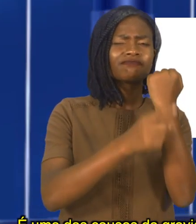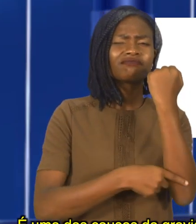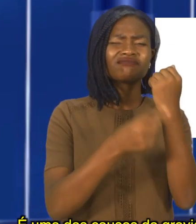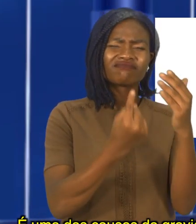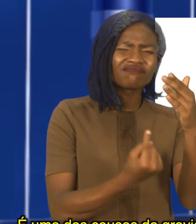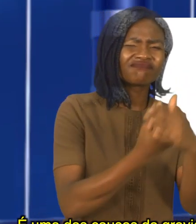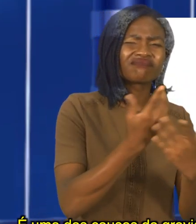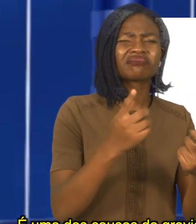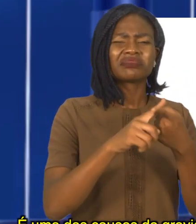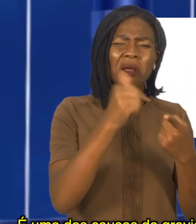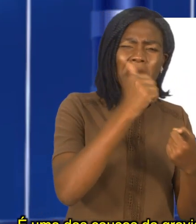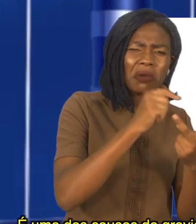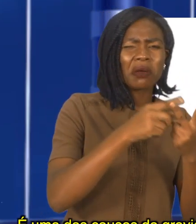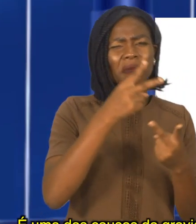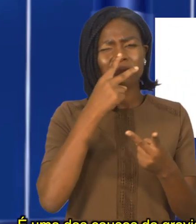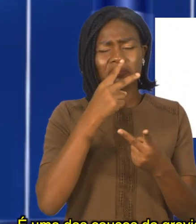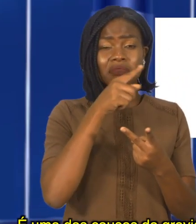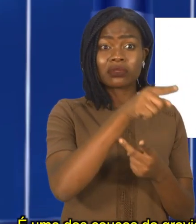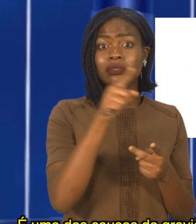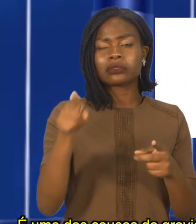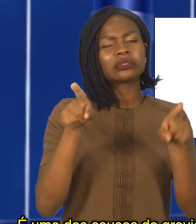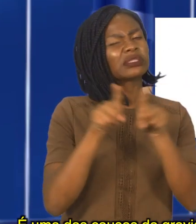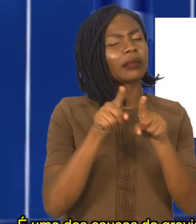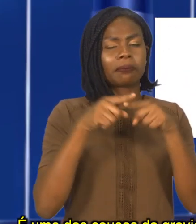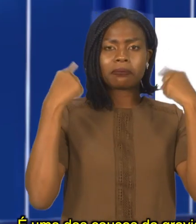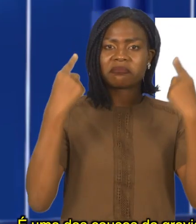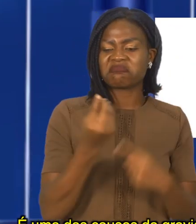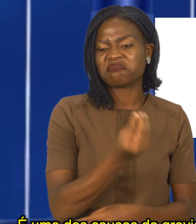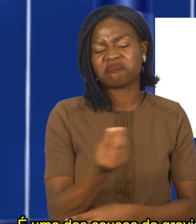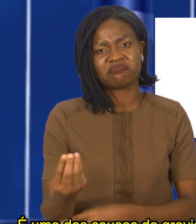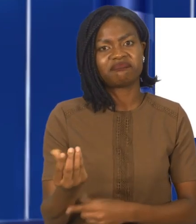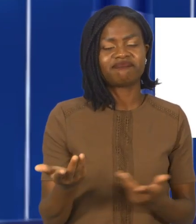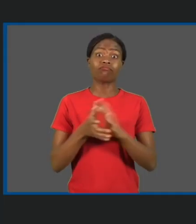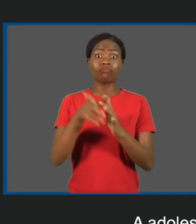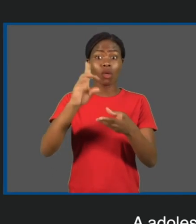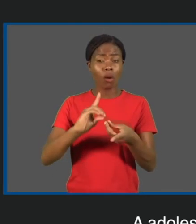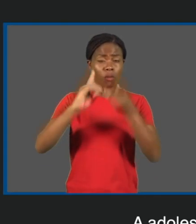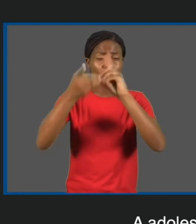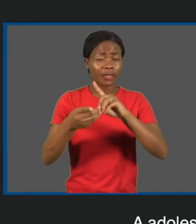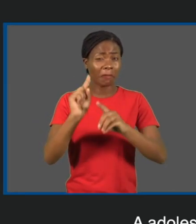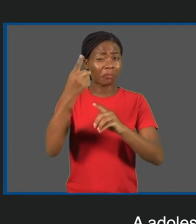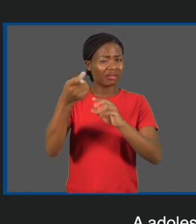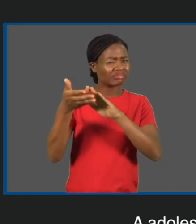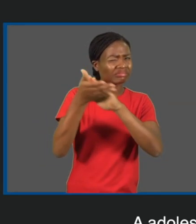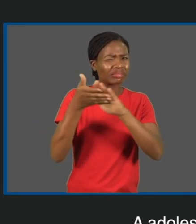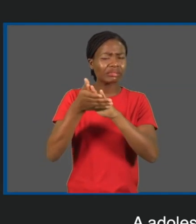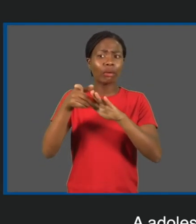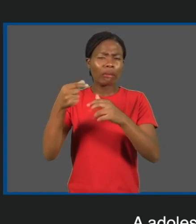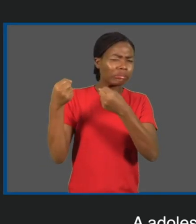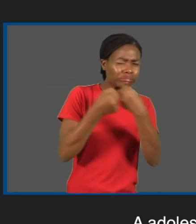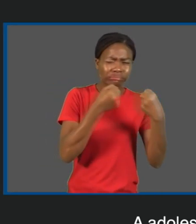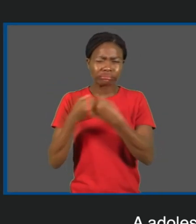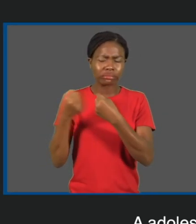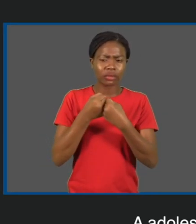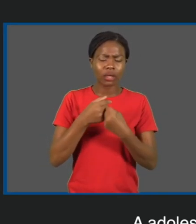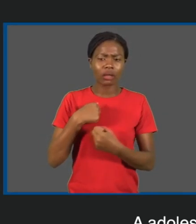das causas da gravidez precoce e os casamentos prematuros A adolescência é uma fase da vida